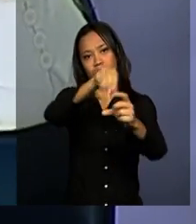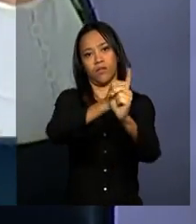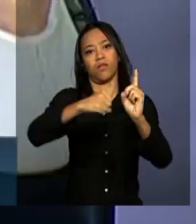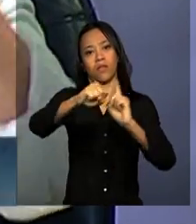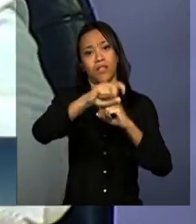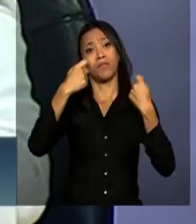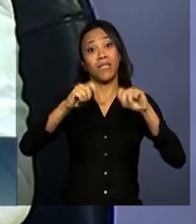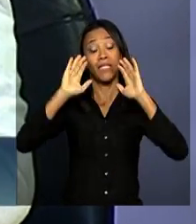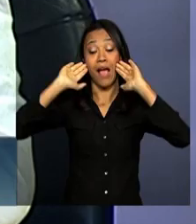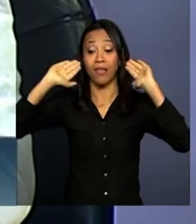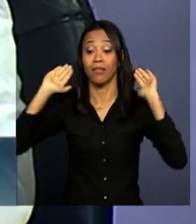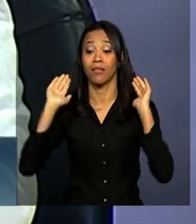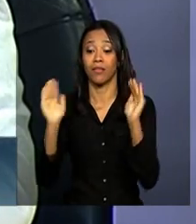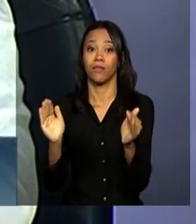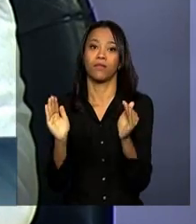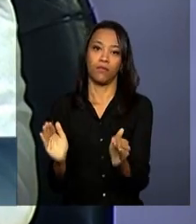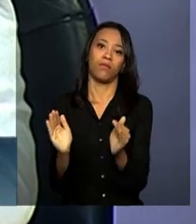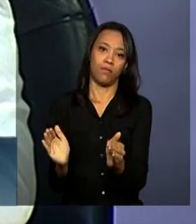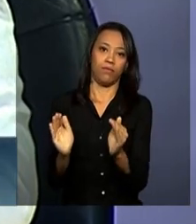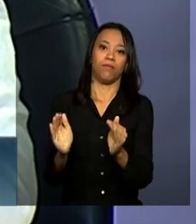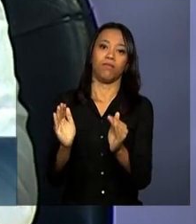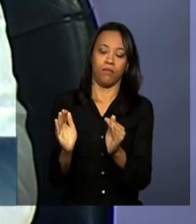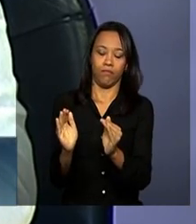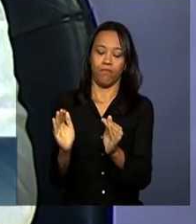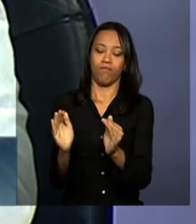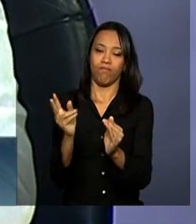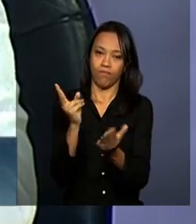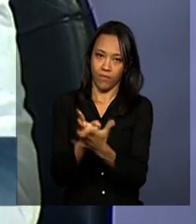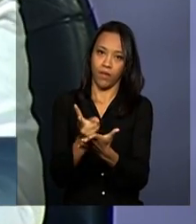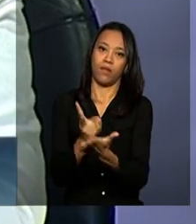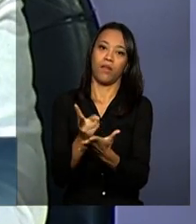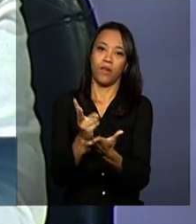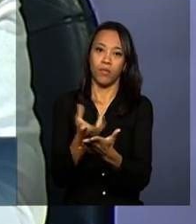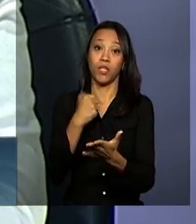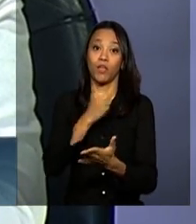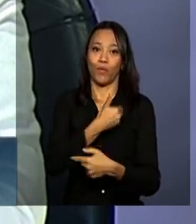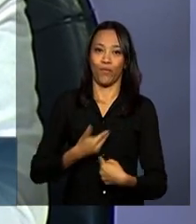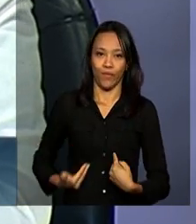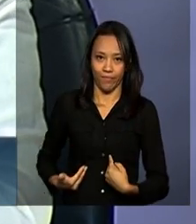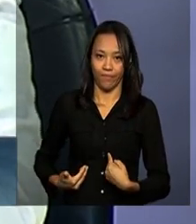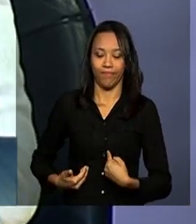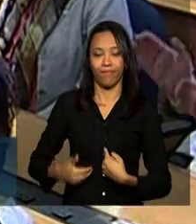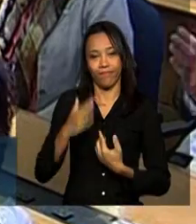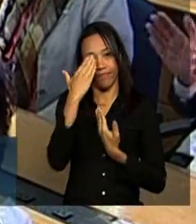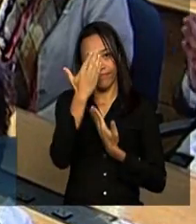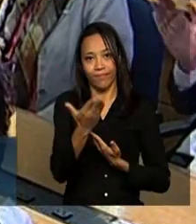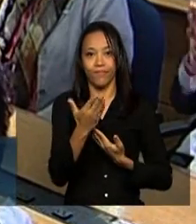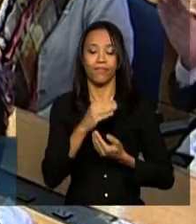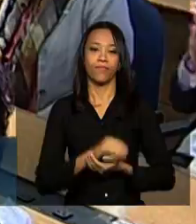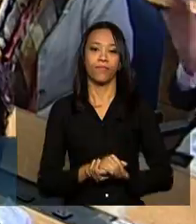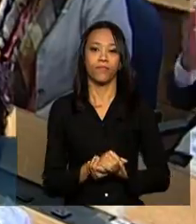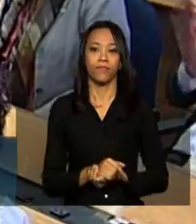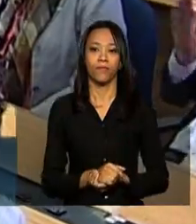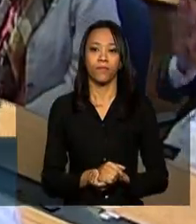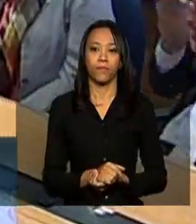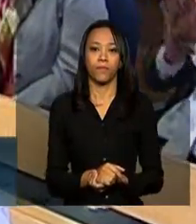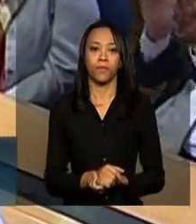de atenção maior e mais focada do poder público. Muito grata.